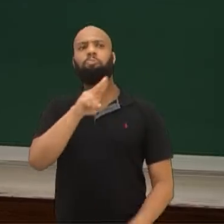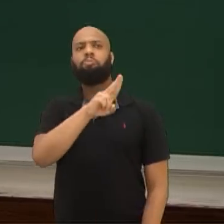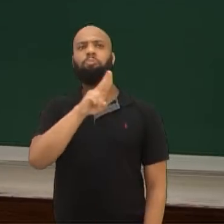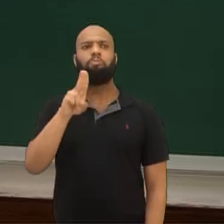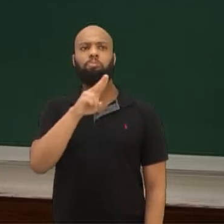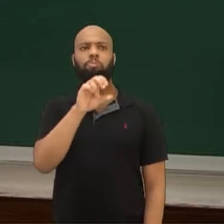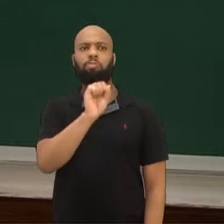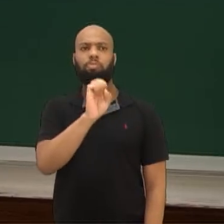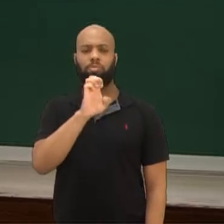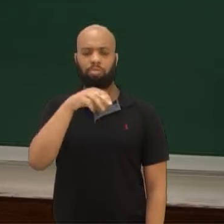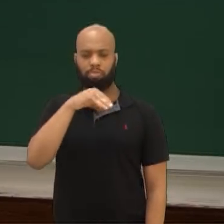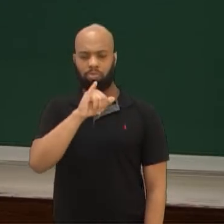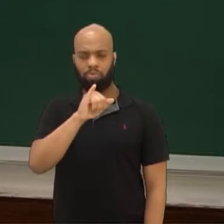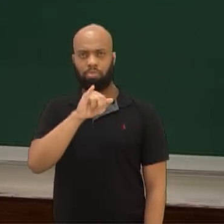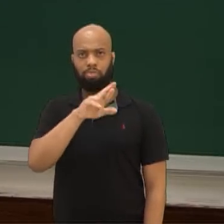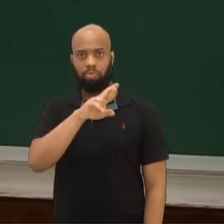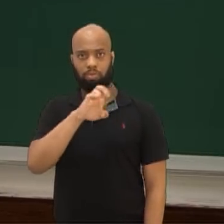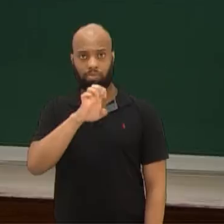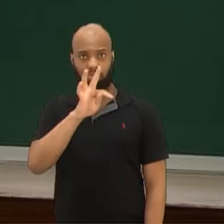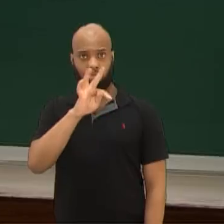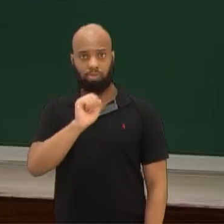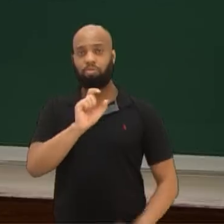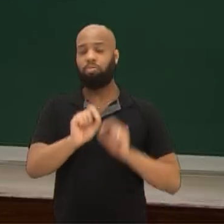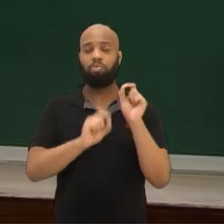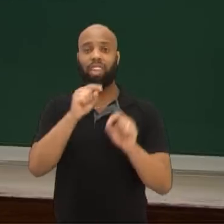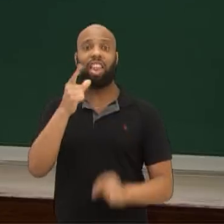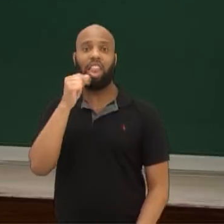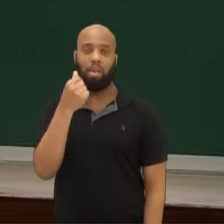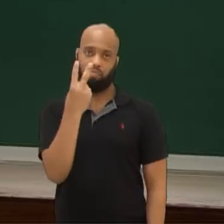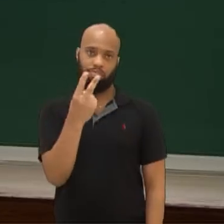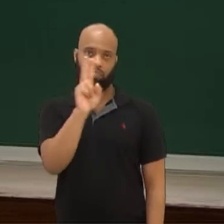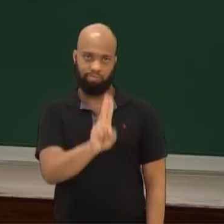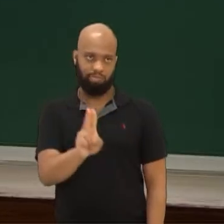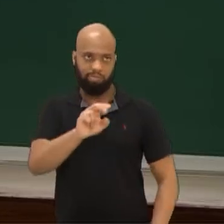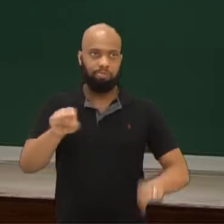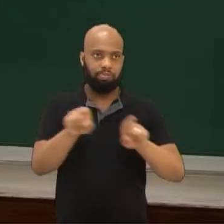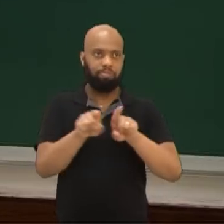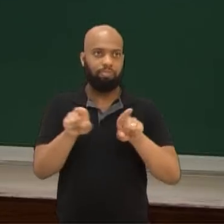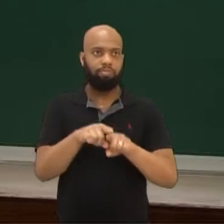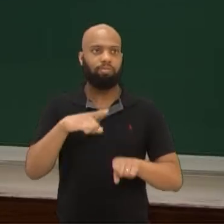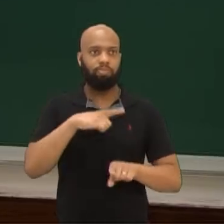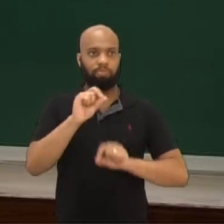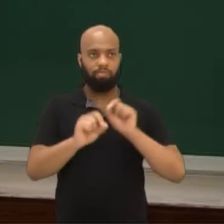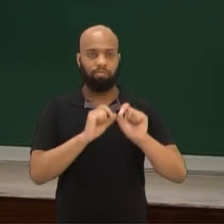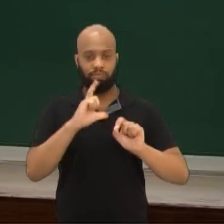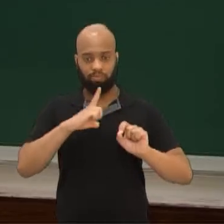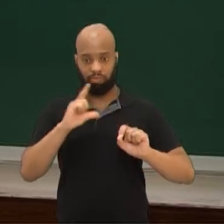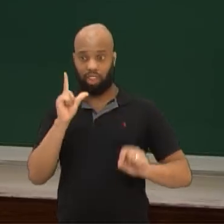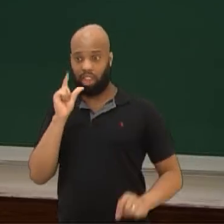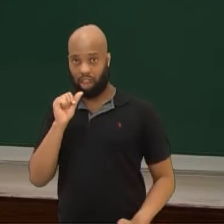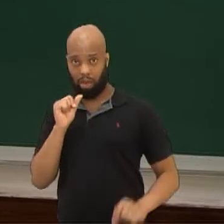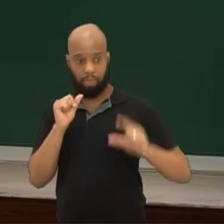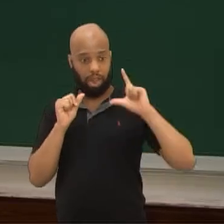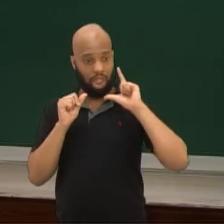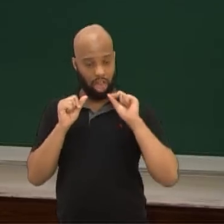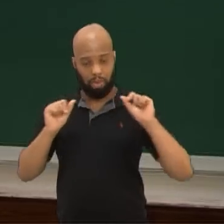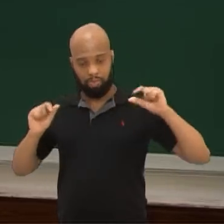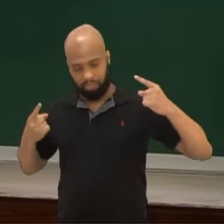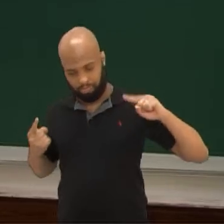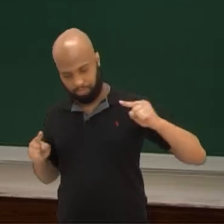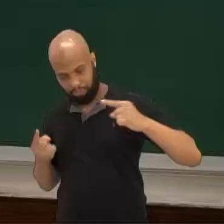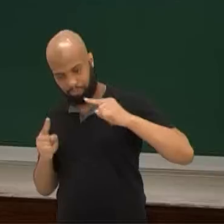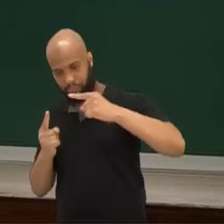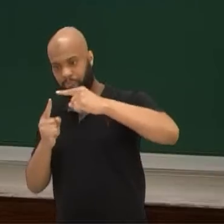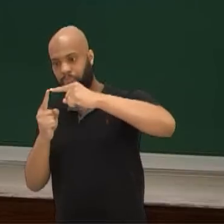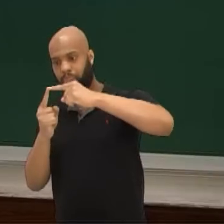Os dois lápis que vocês estão usando, certo? E outra coisa, e o encontro aqui também, né? Chama-se o quê?